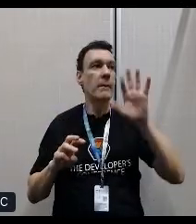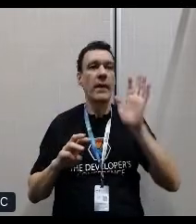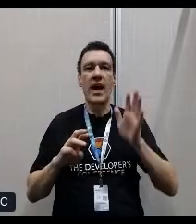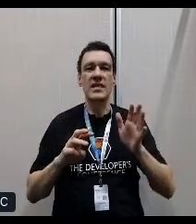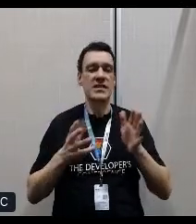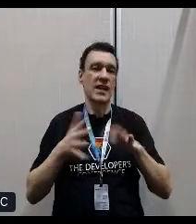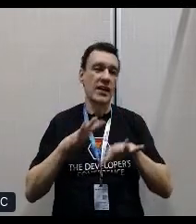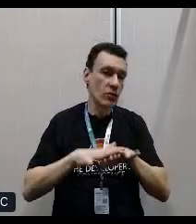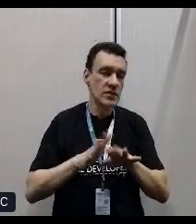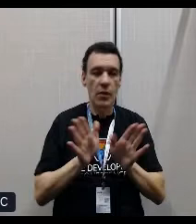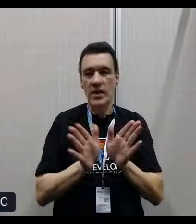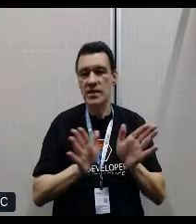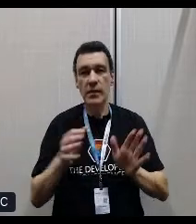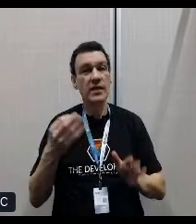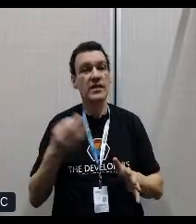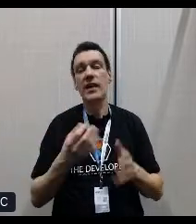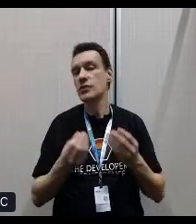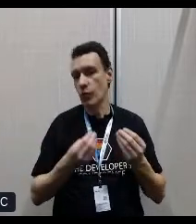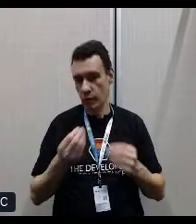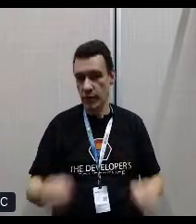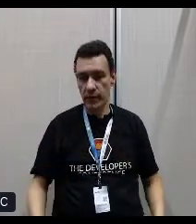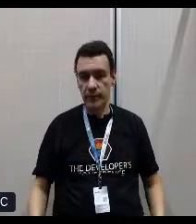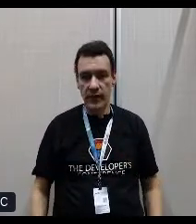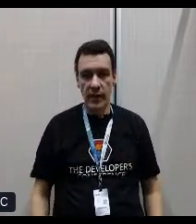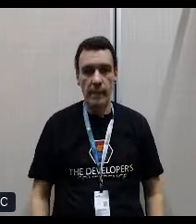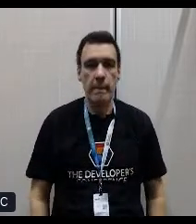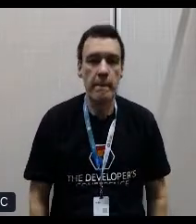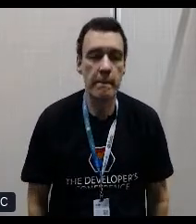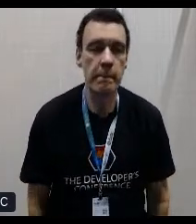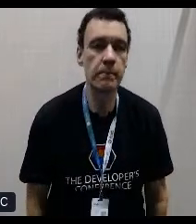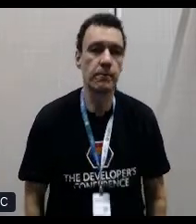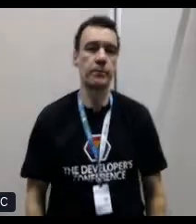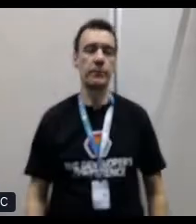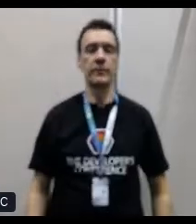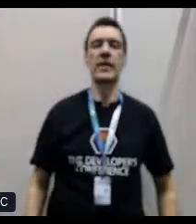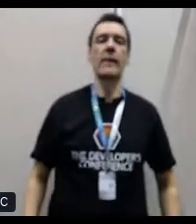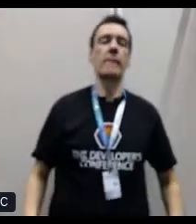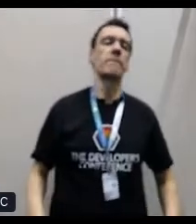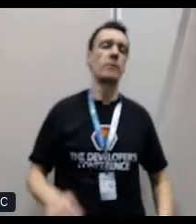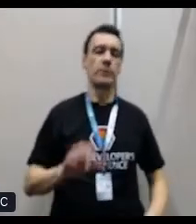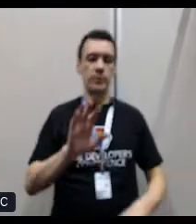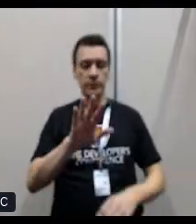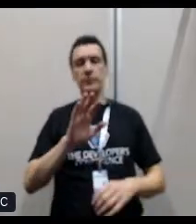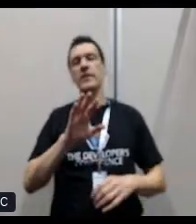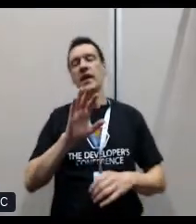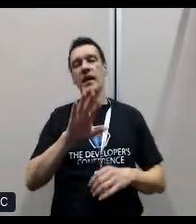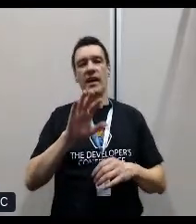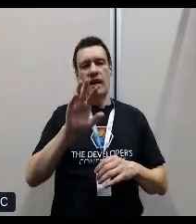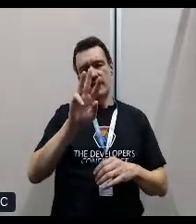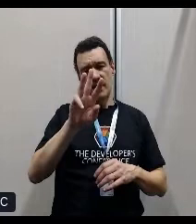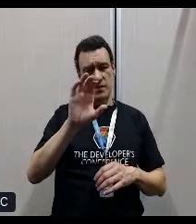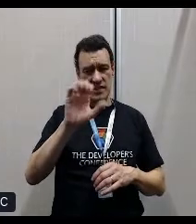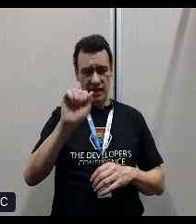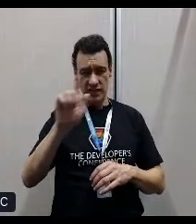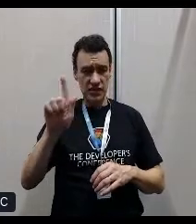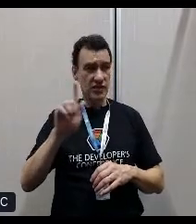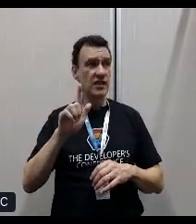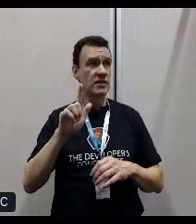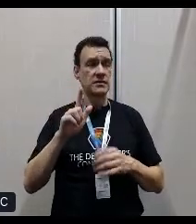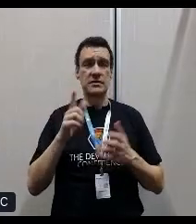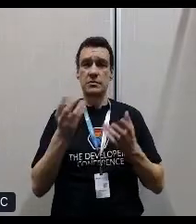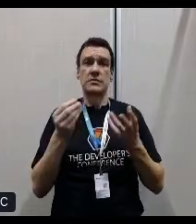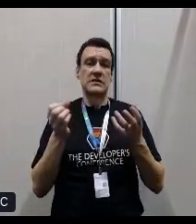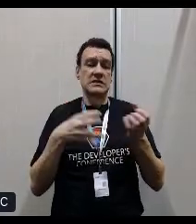acessibilidade? Geralmente, quando a gente fala sobre a WCAG, nota-se que são muitos critérios, então não tem como parar para